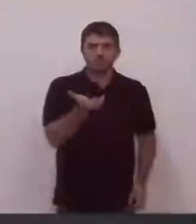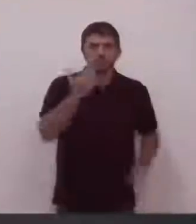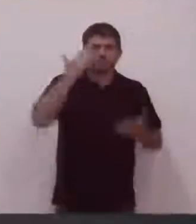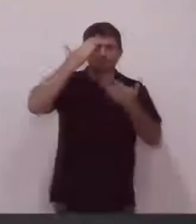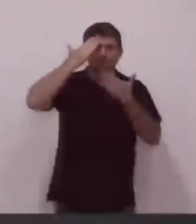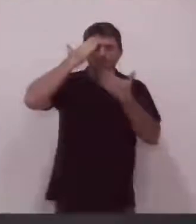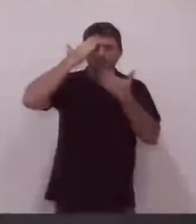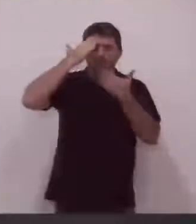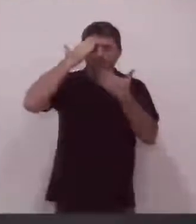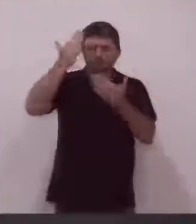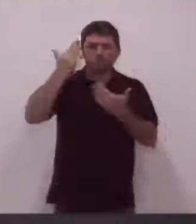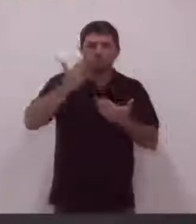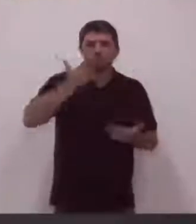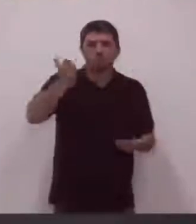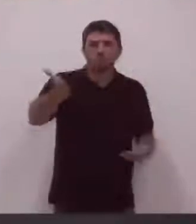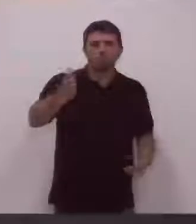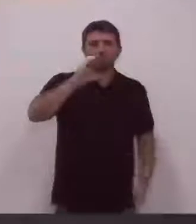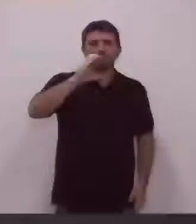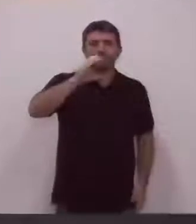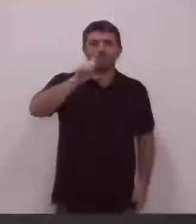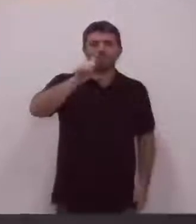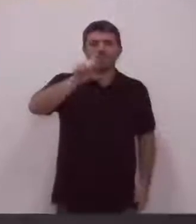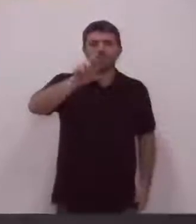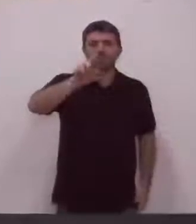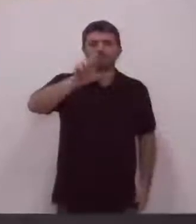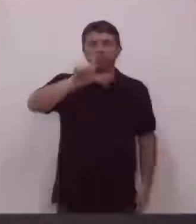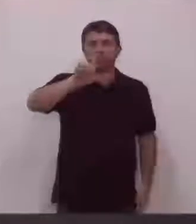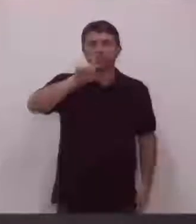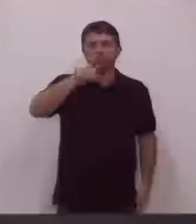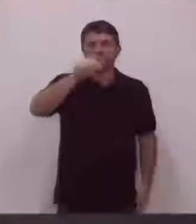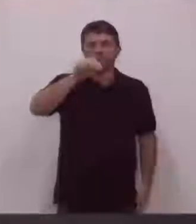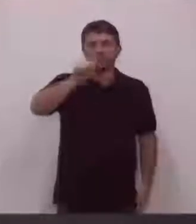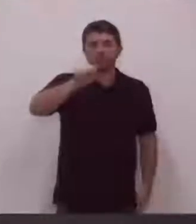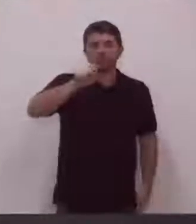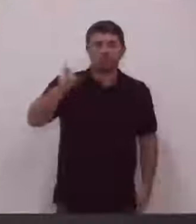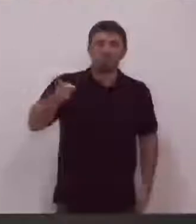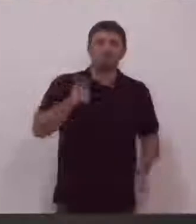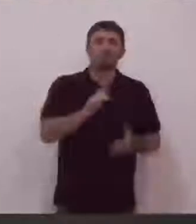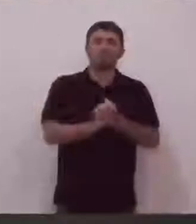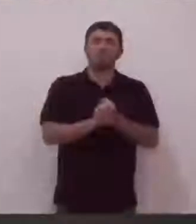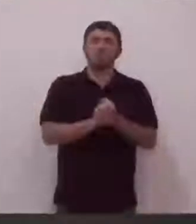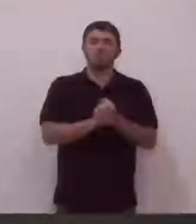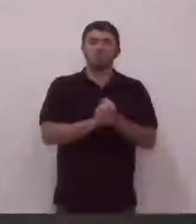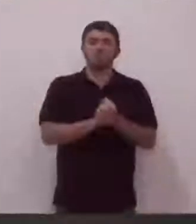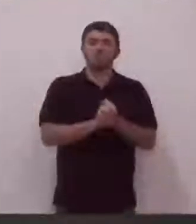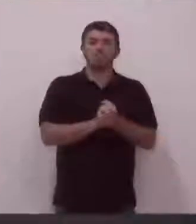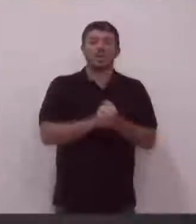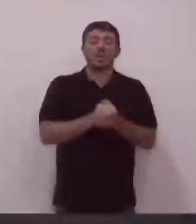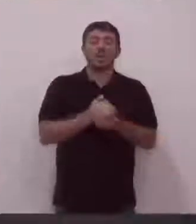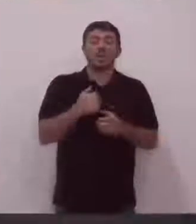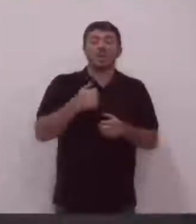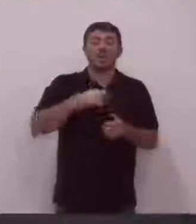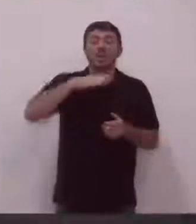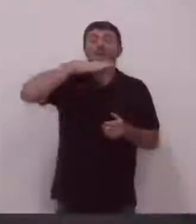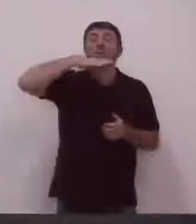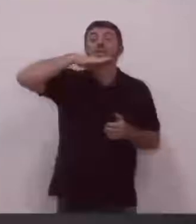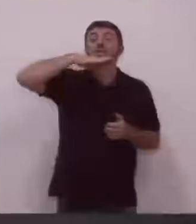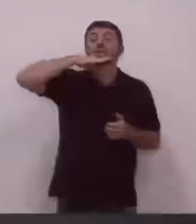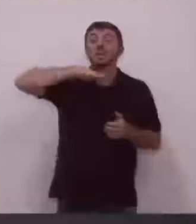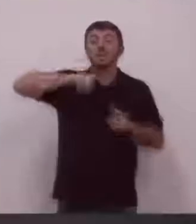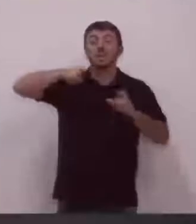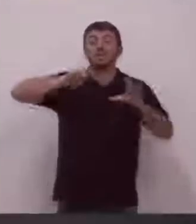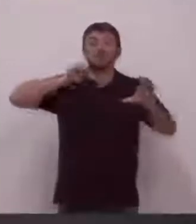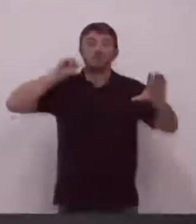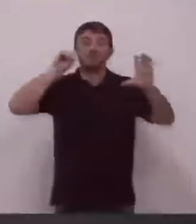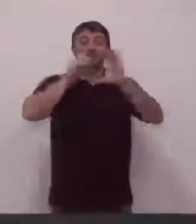coração teu pronto atendimento. Embora o Carlinhos tenha sido notificado na parte da tarde, o pessoal da Câmara